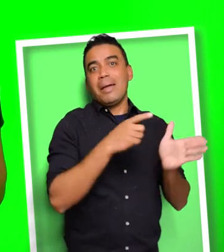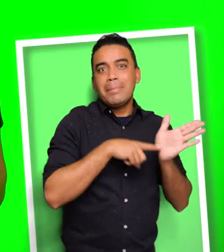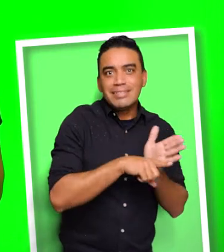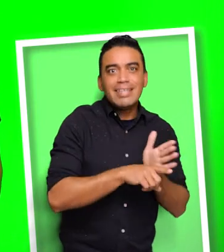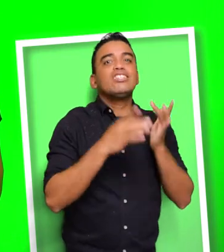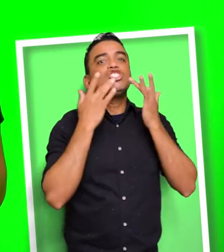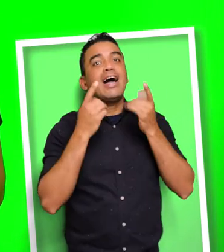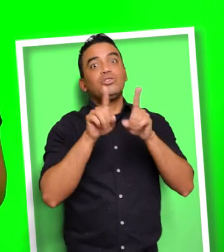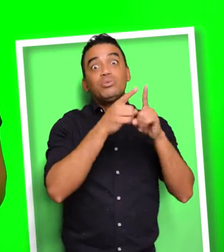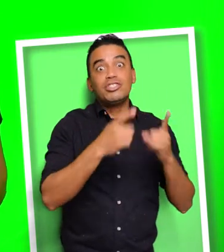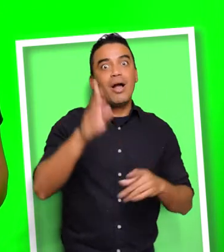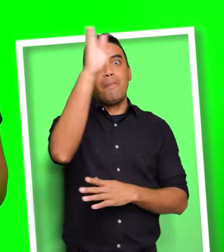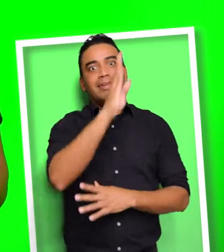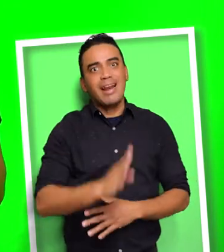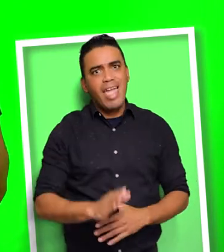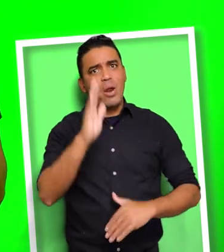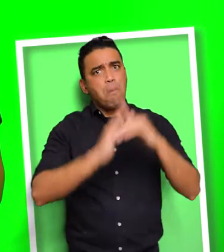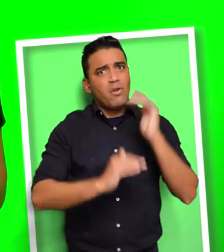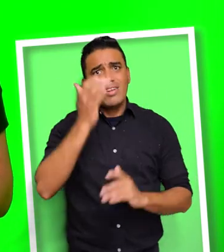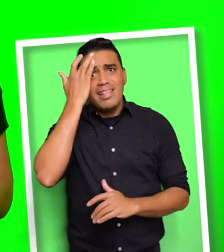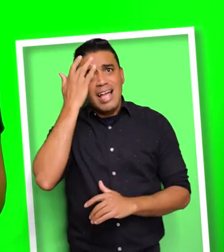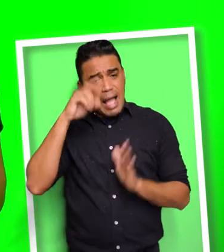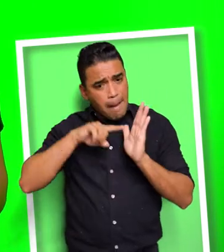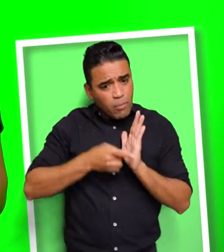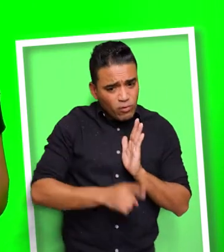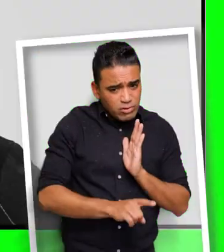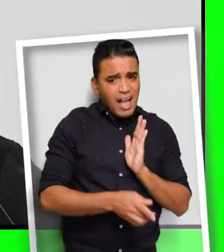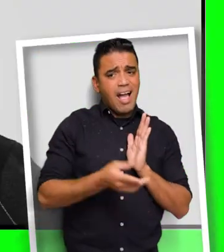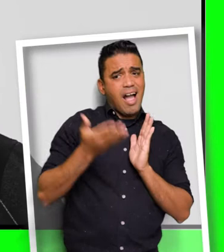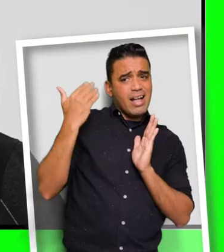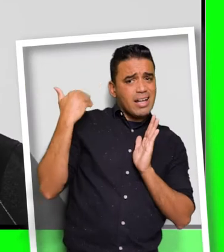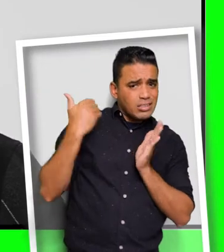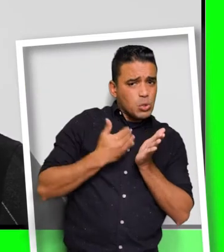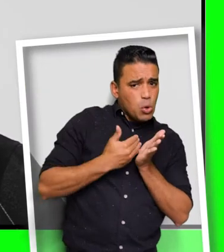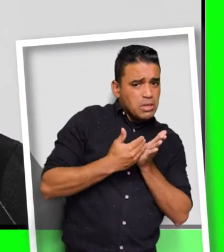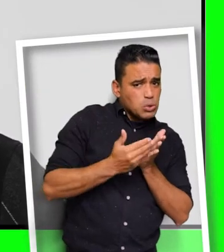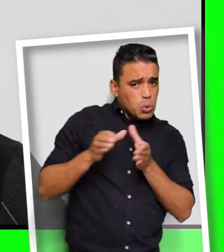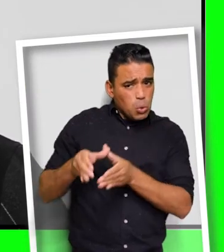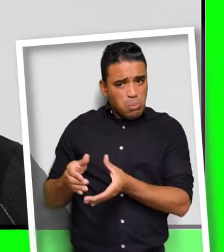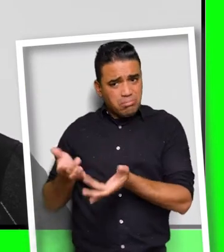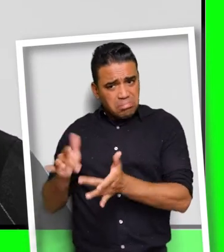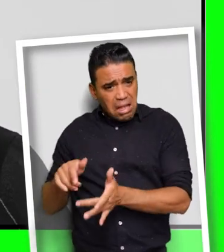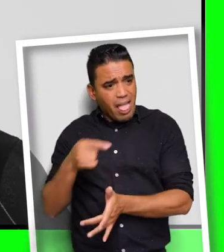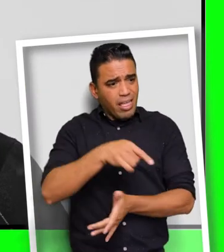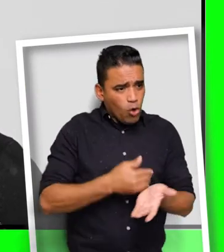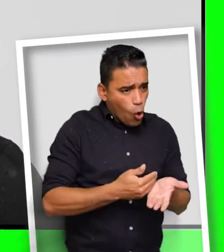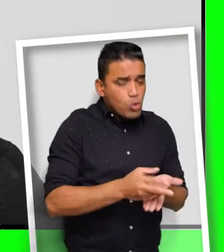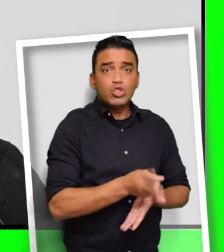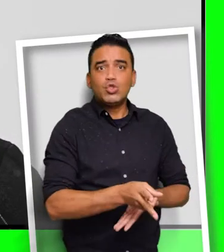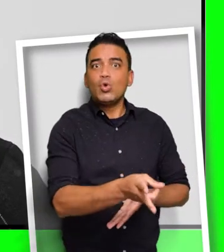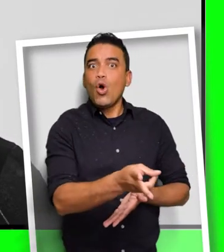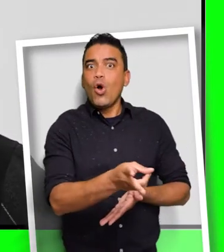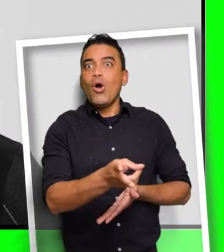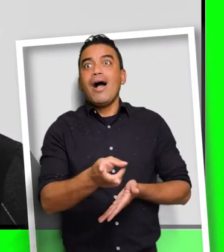ideia era a gente se profissionalizar, era a gente aprofundar na pesquisa que já tinha começado no Rosa dos Ventos, e assim nós